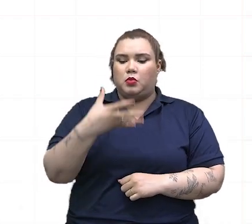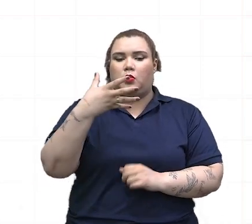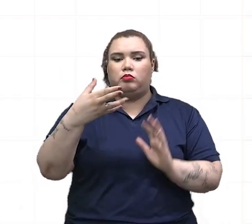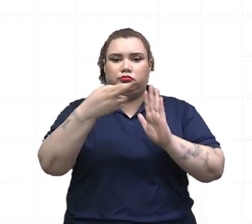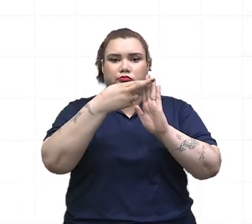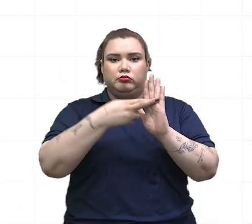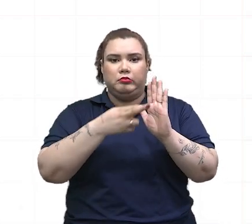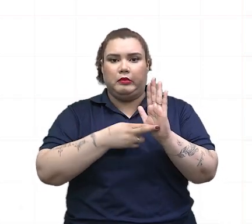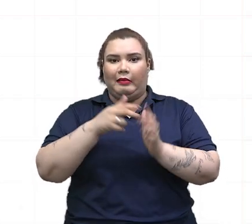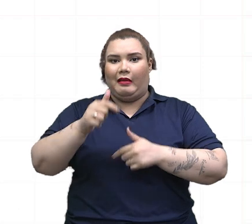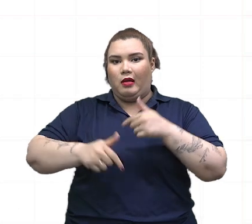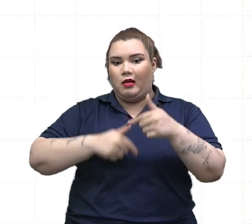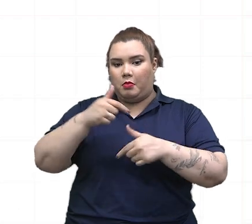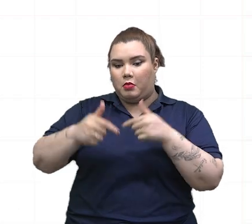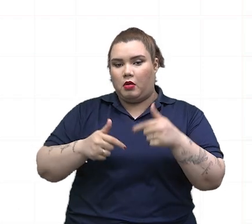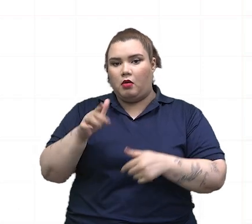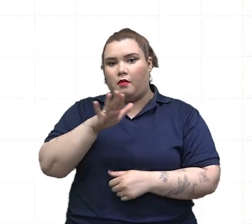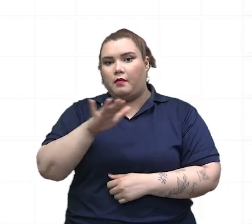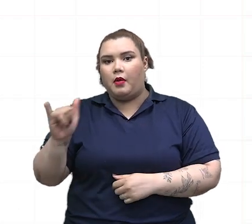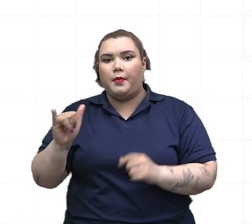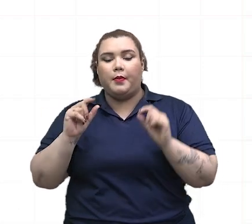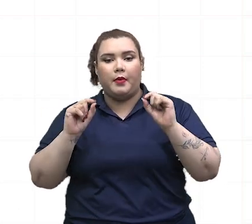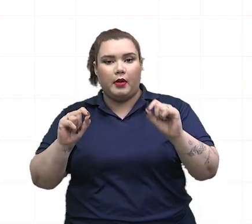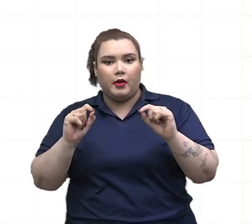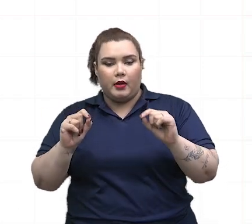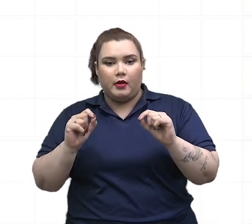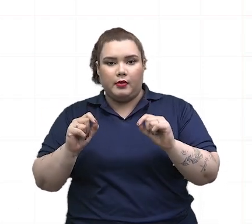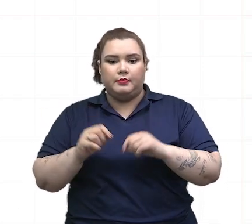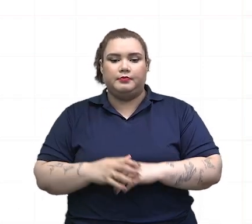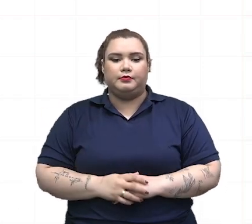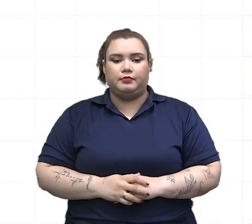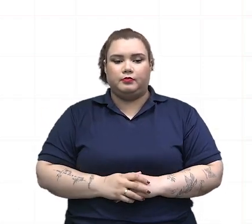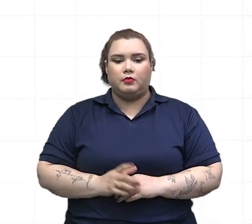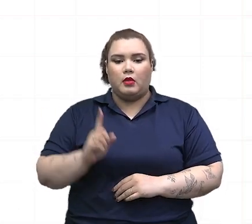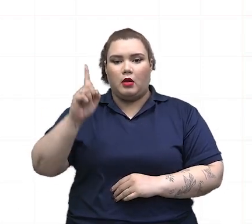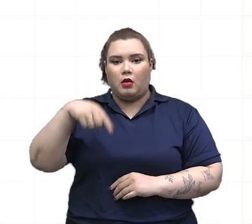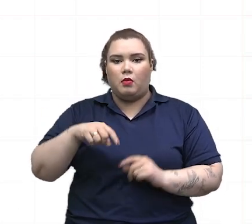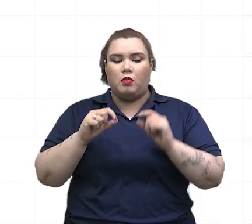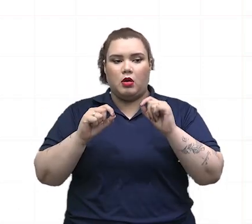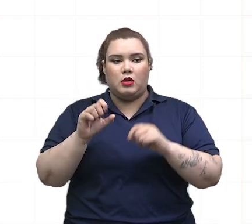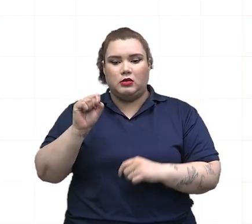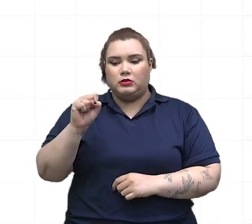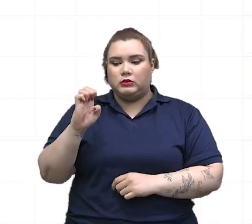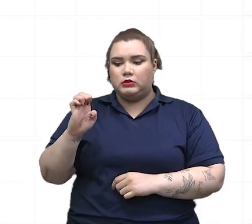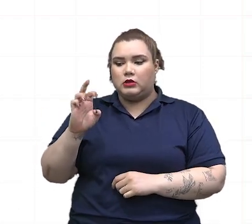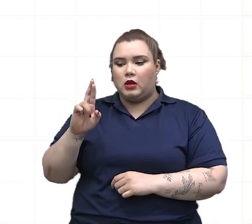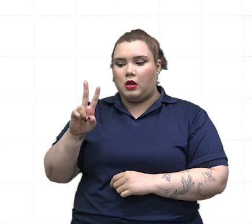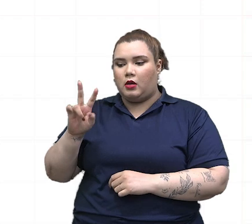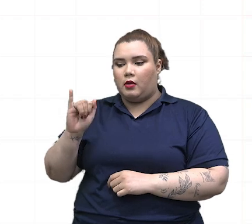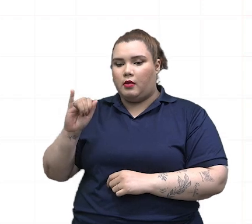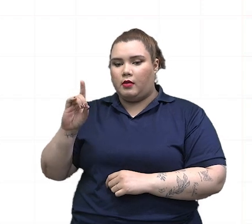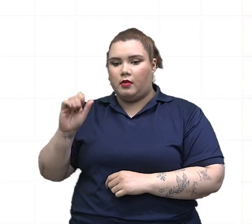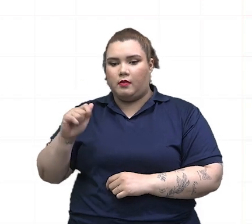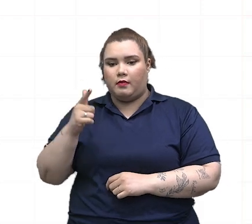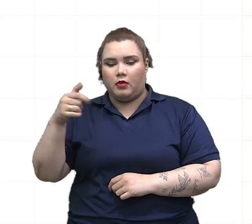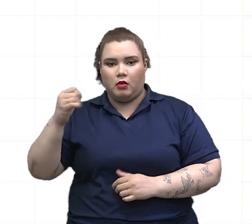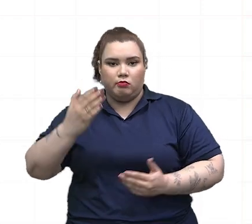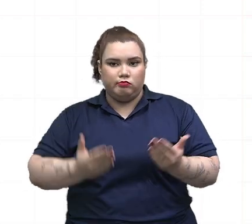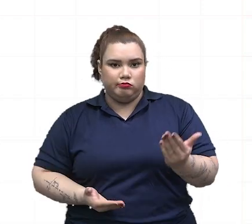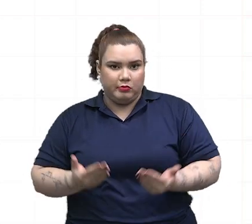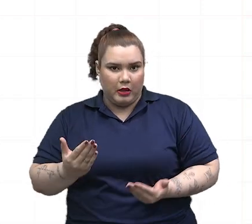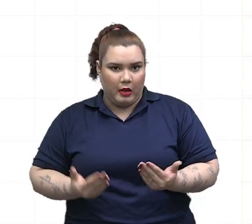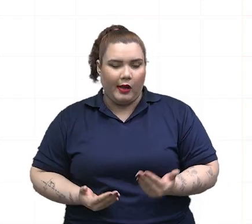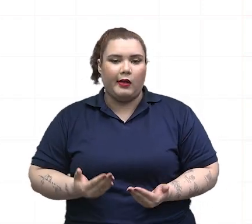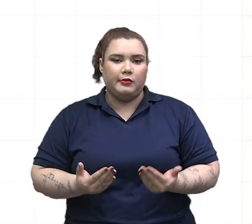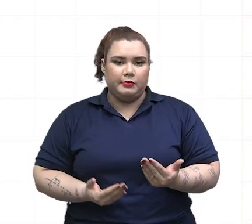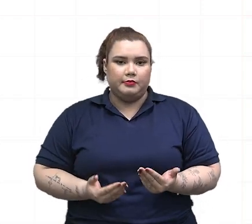de trabalho, que vai ser, então, exatamente o quê? A servidão, tá? Então, sobre essa passagem